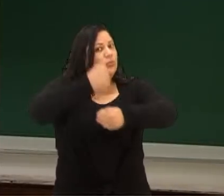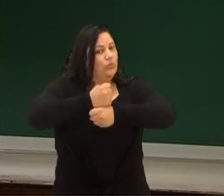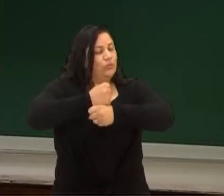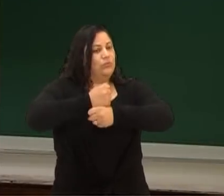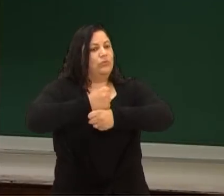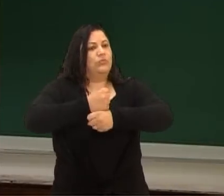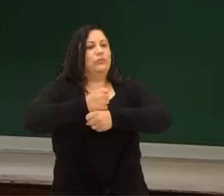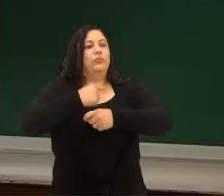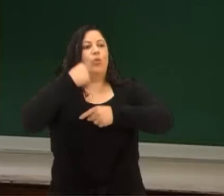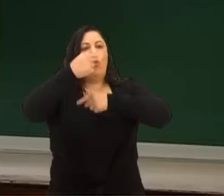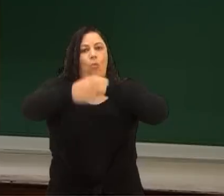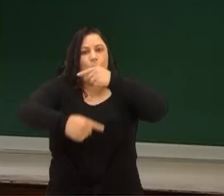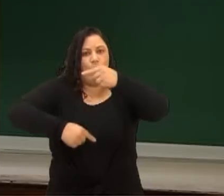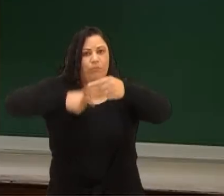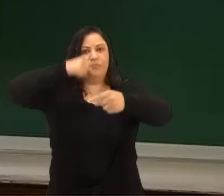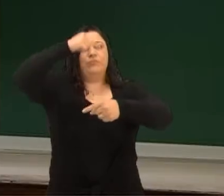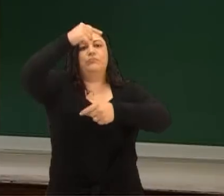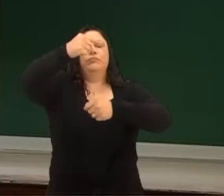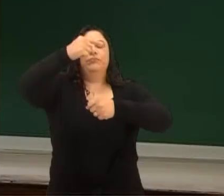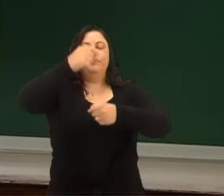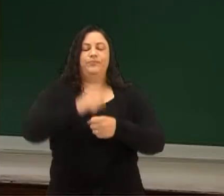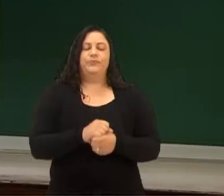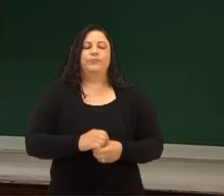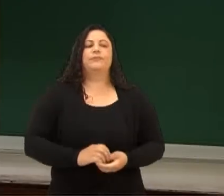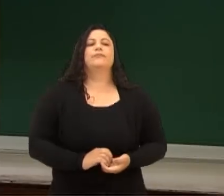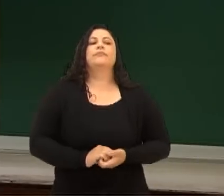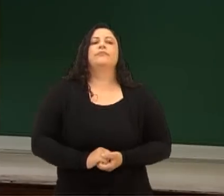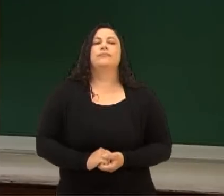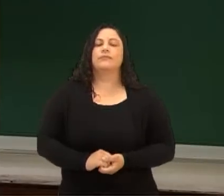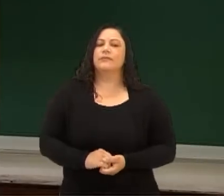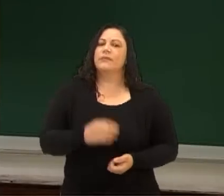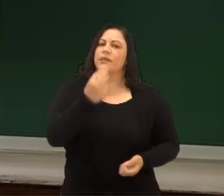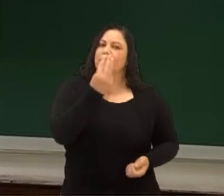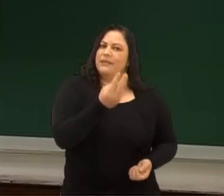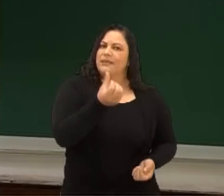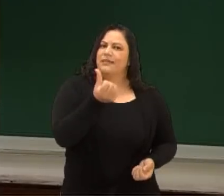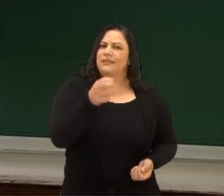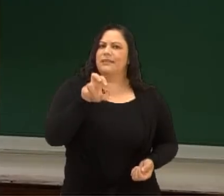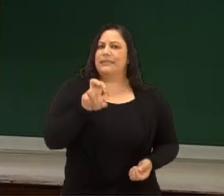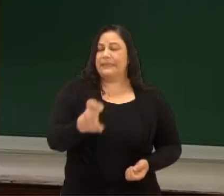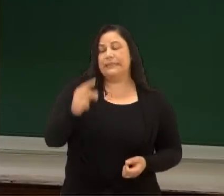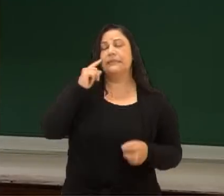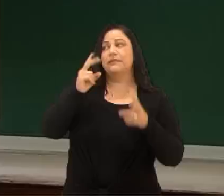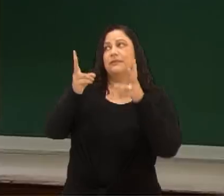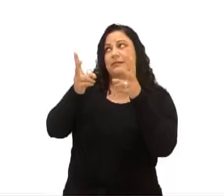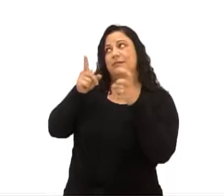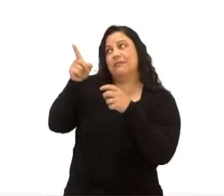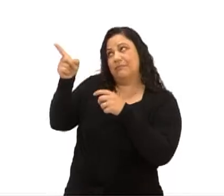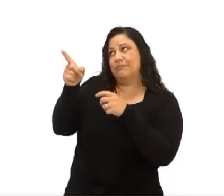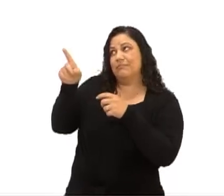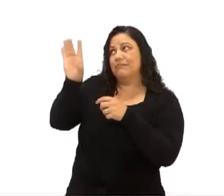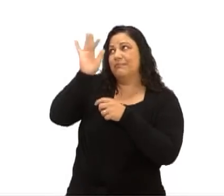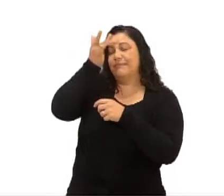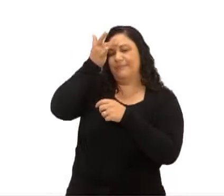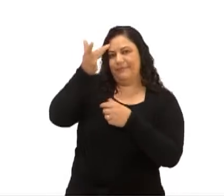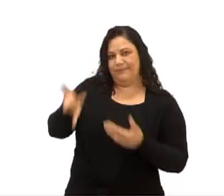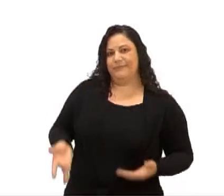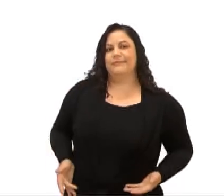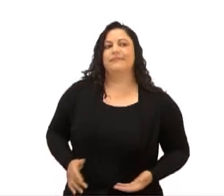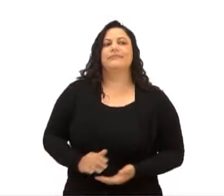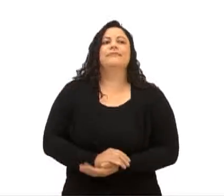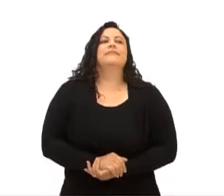ao redor do Sol é 365. Tá? Essa imagem também é bom que fique fixa na cabecinha de